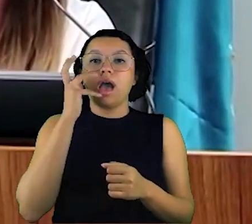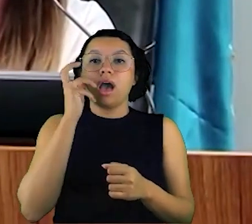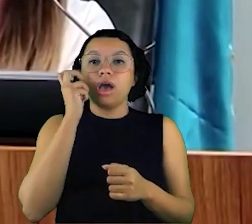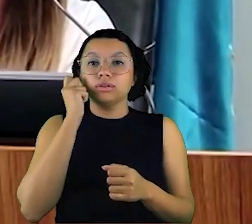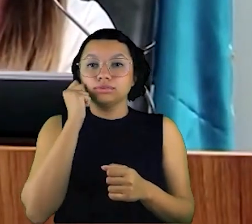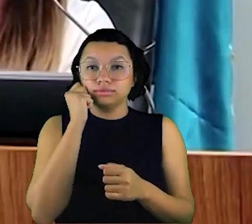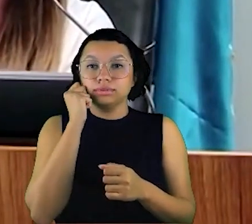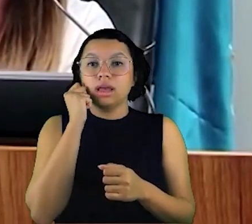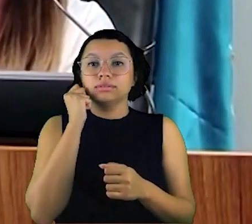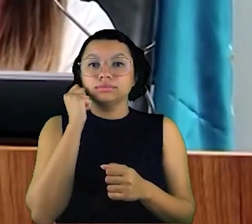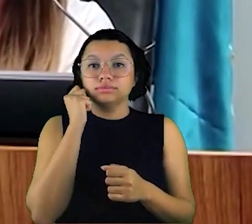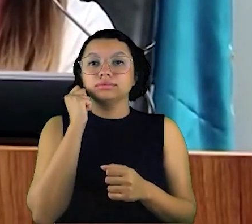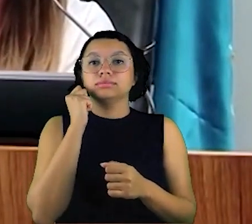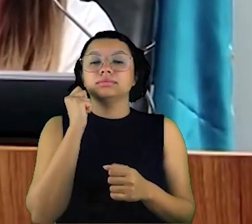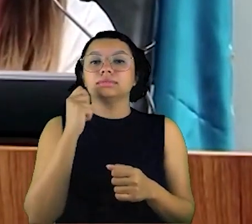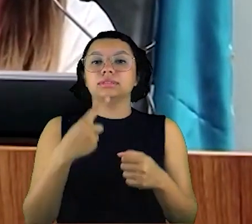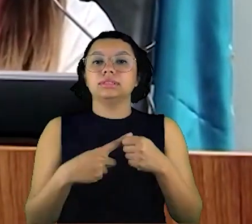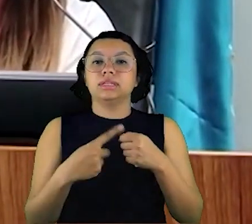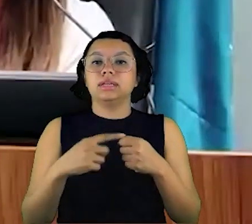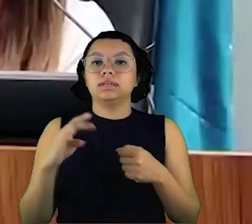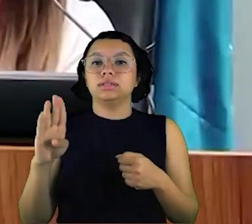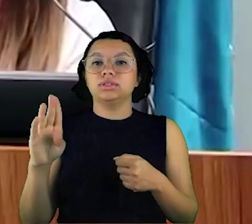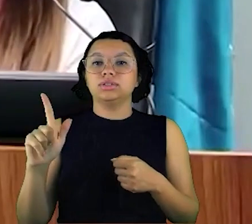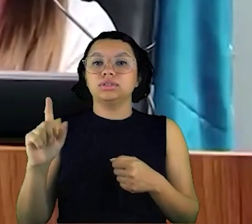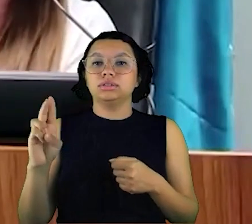adotados em Blumenau,